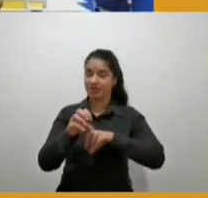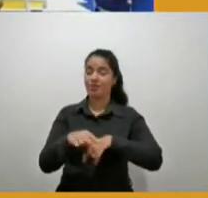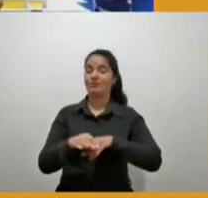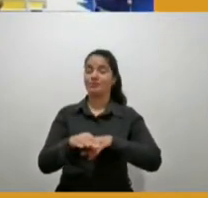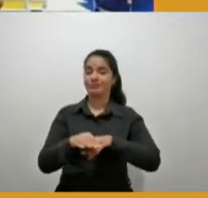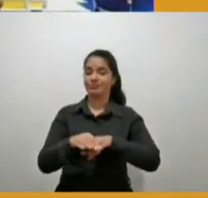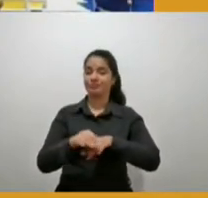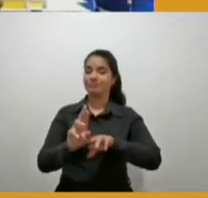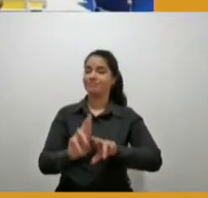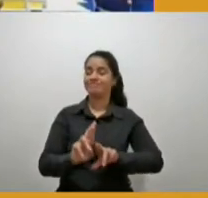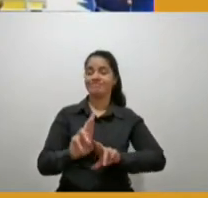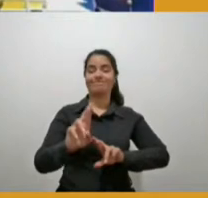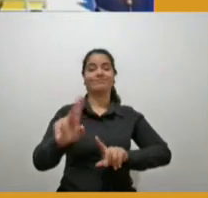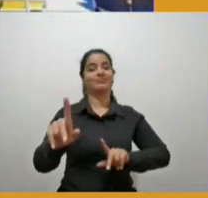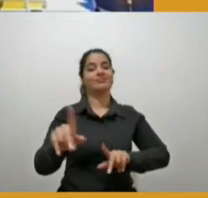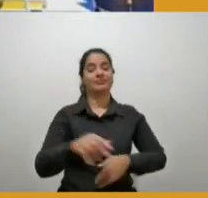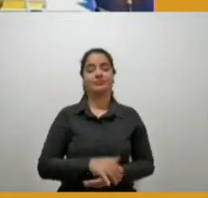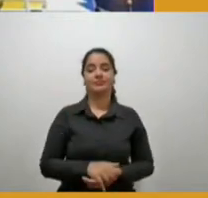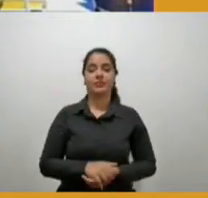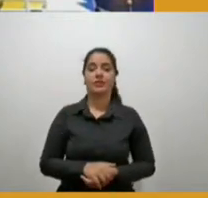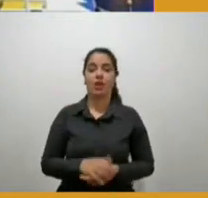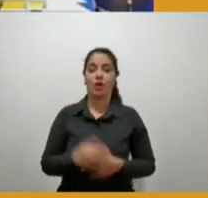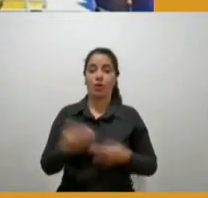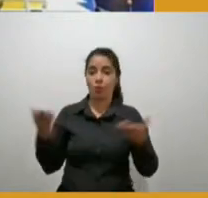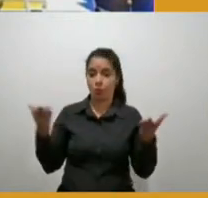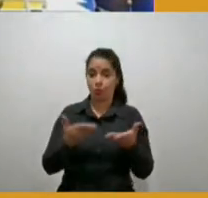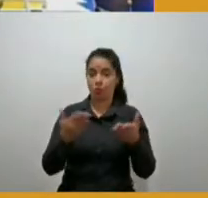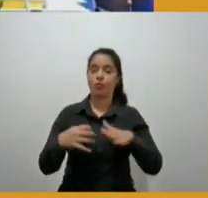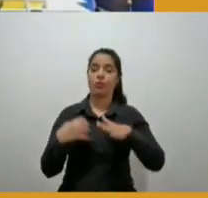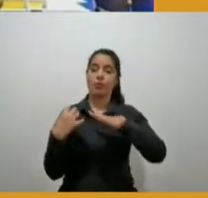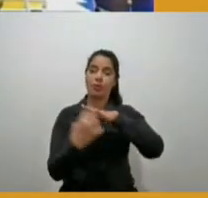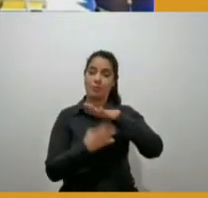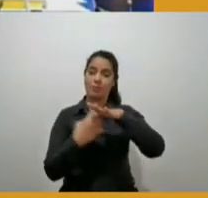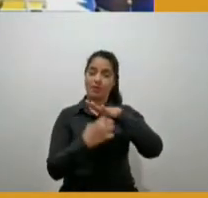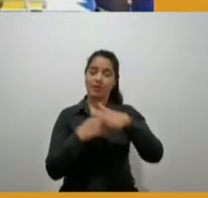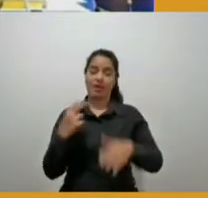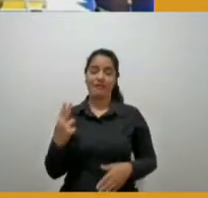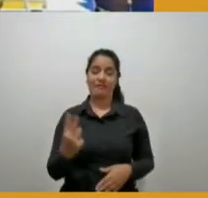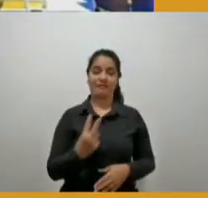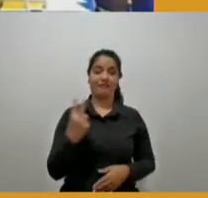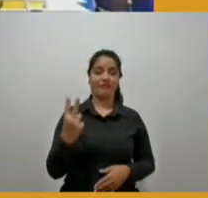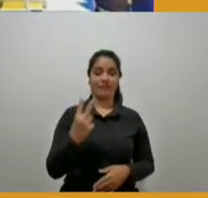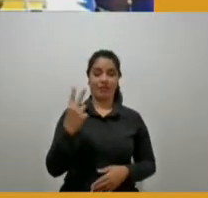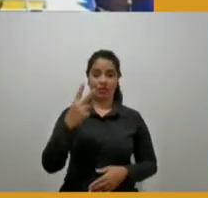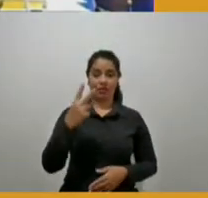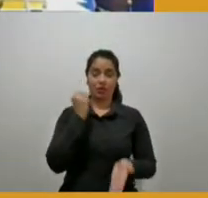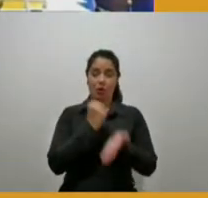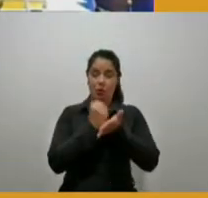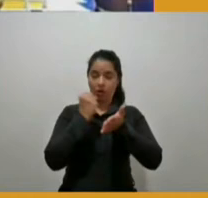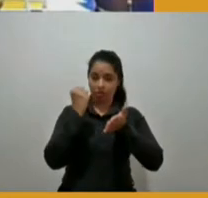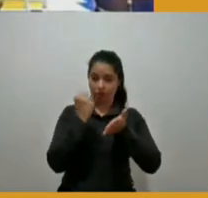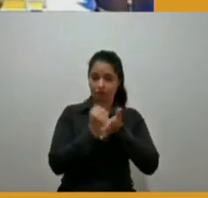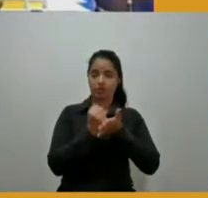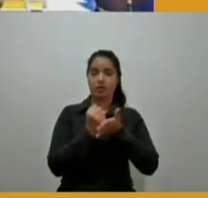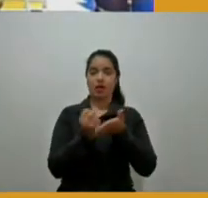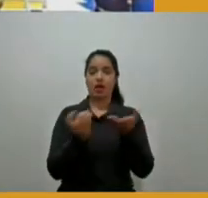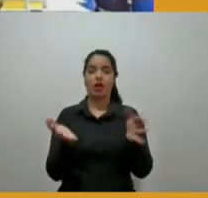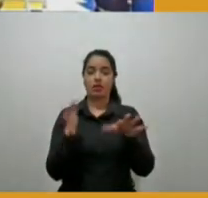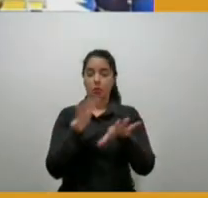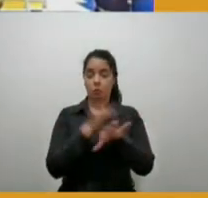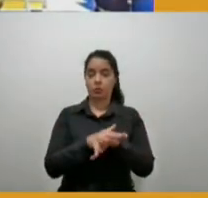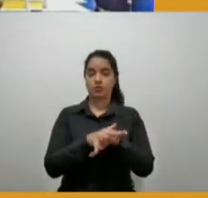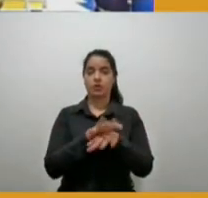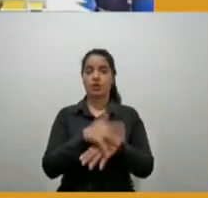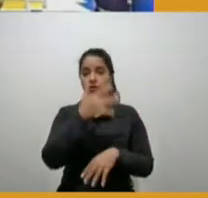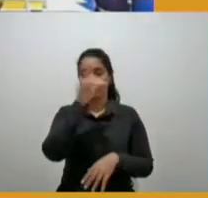seja, hoje uma empresa valoriza para a sua contratação e inclusão na empresa aquele sujeito que